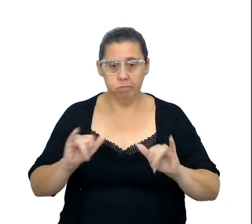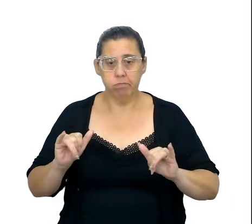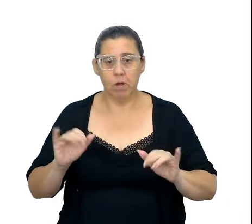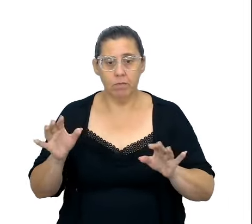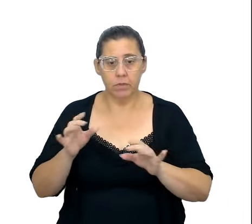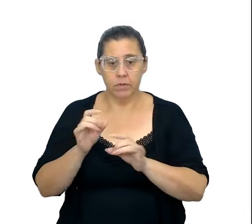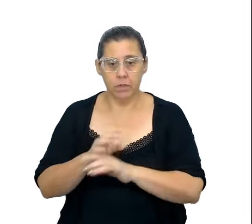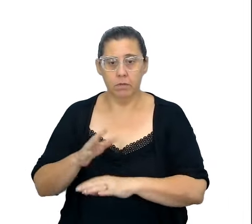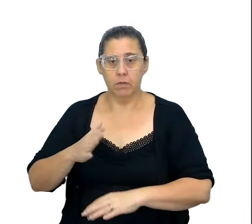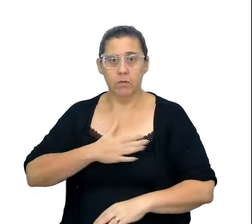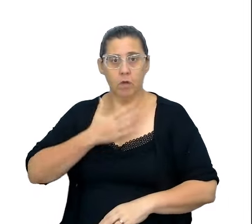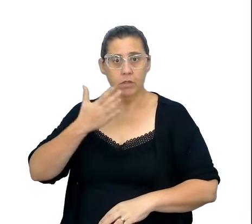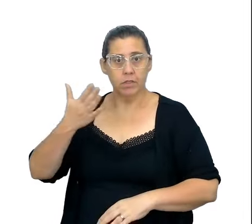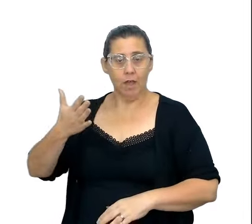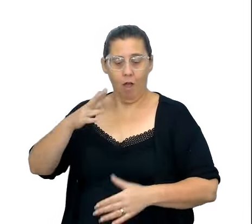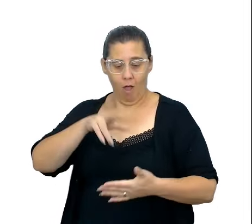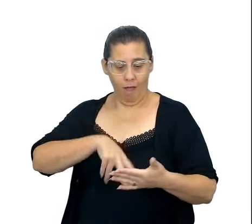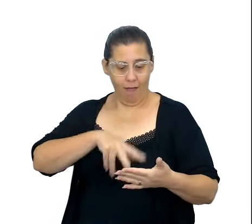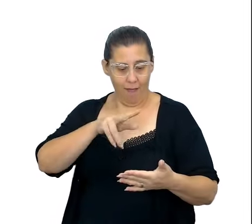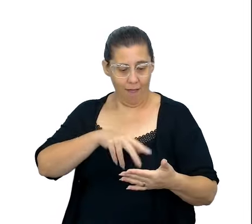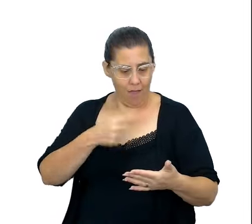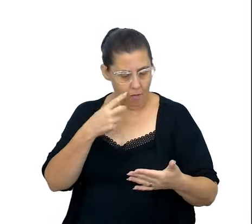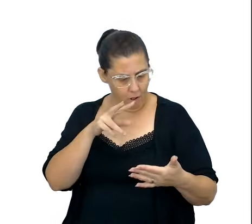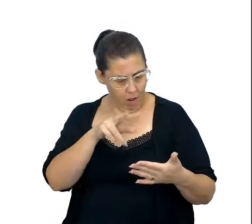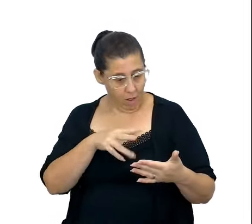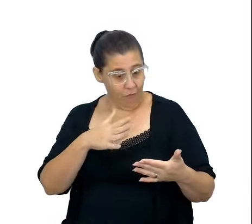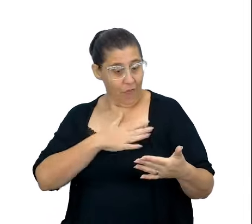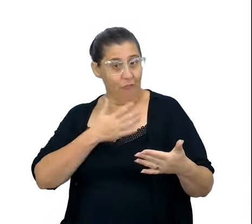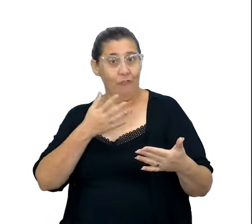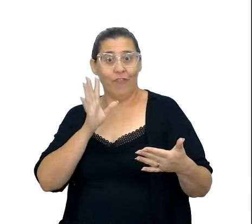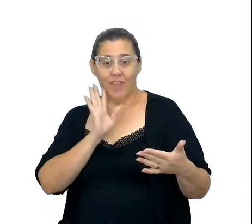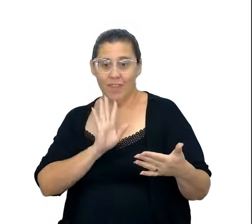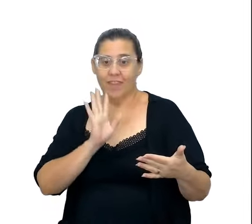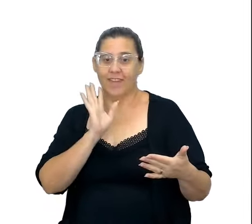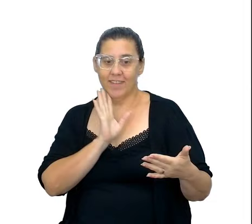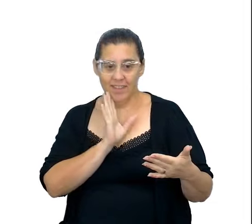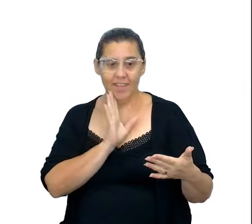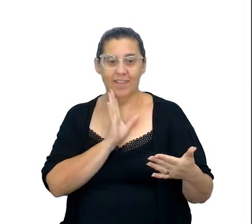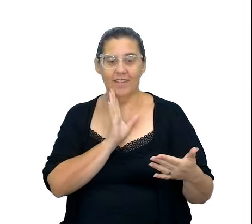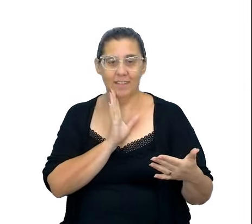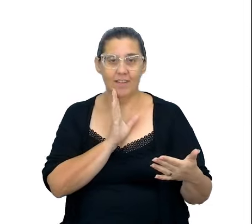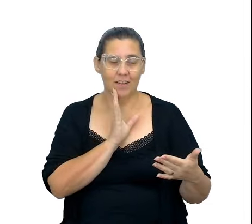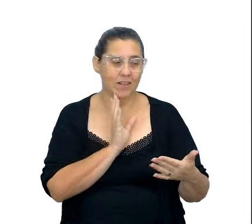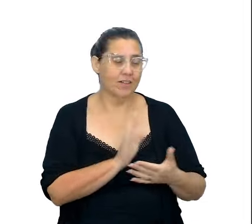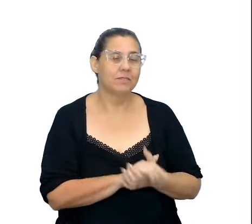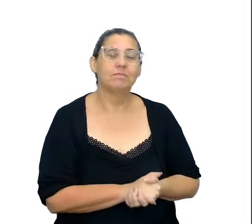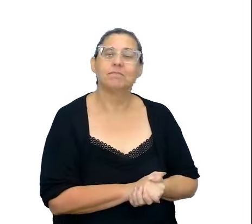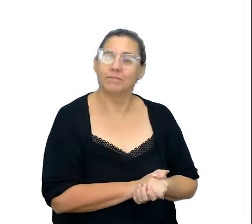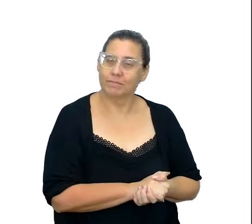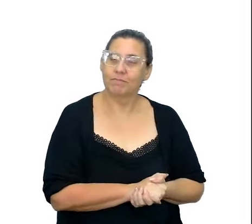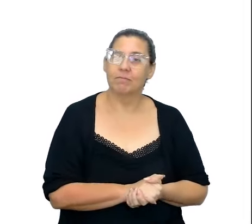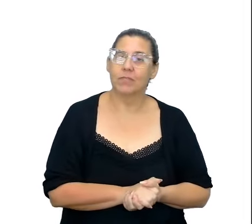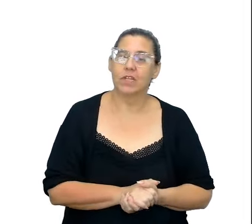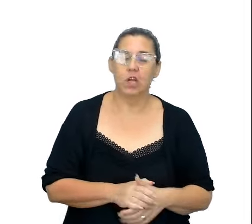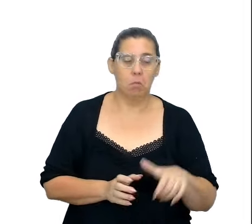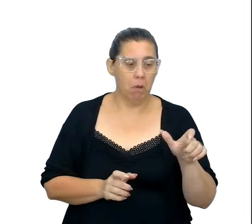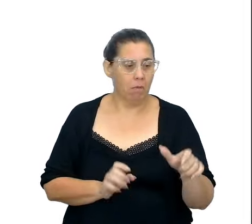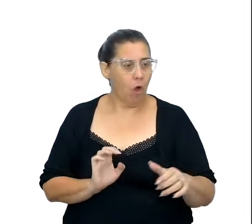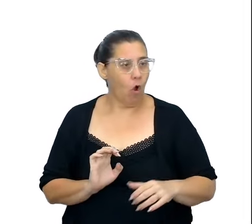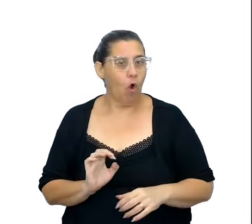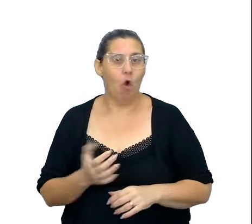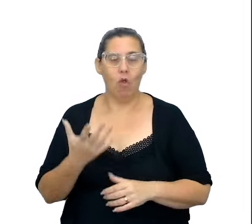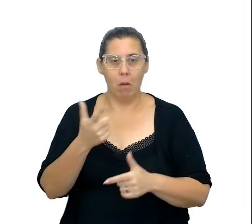desfecho deve surpreender o leitor, uma vez que a gente chega naquele momento de tensão, né, do texto narrativo, onde tudo vai acontecer,